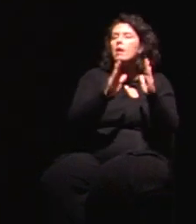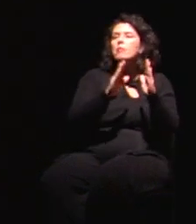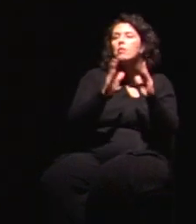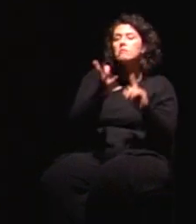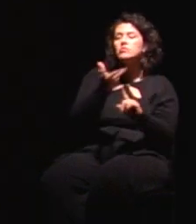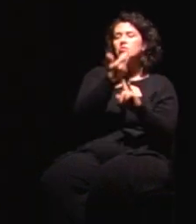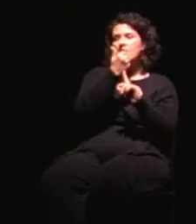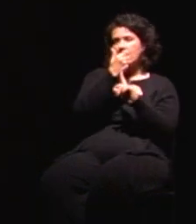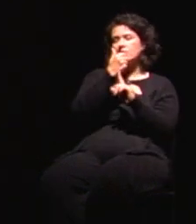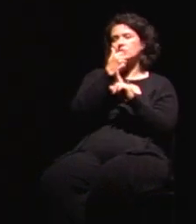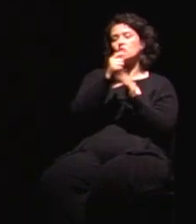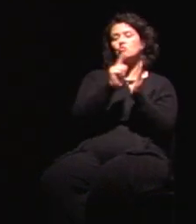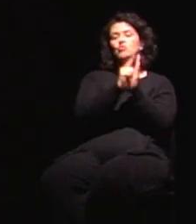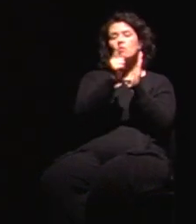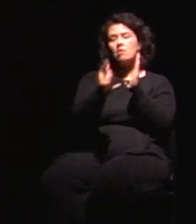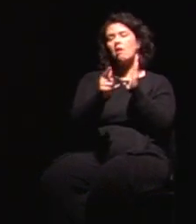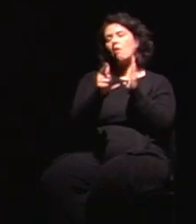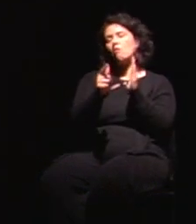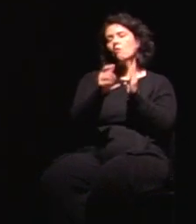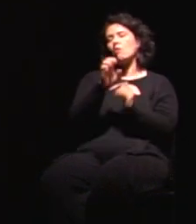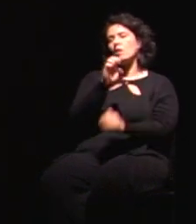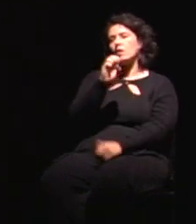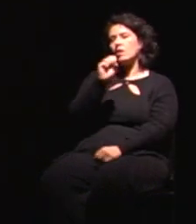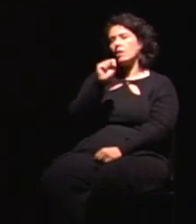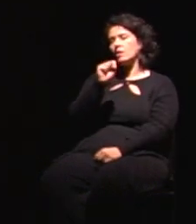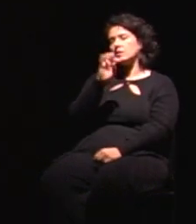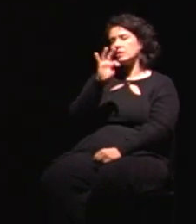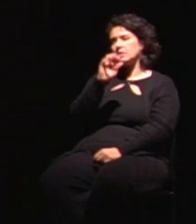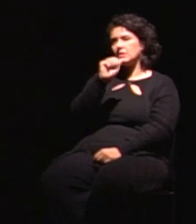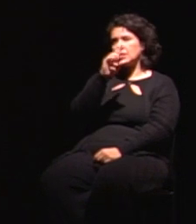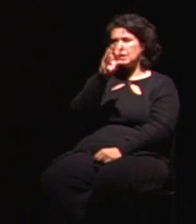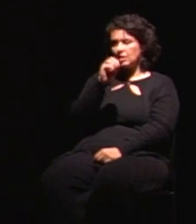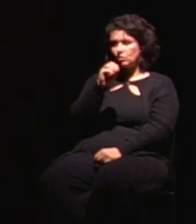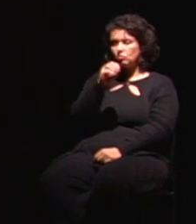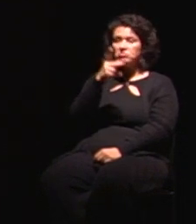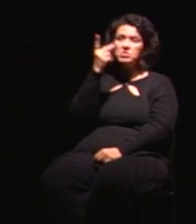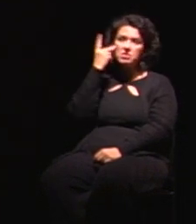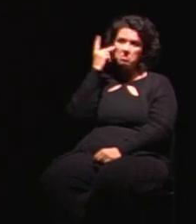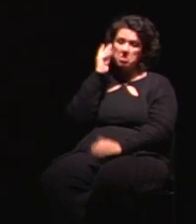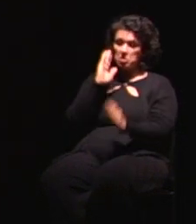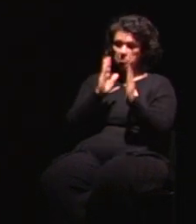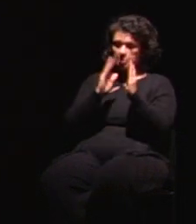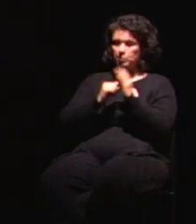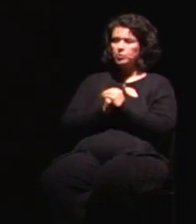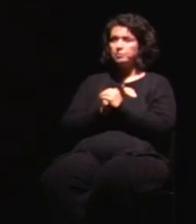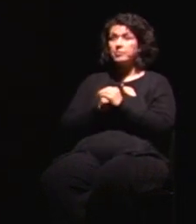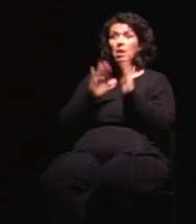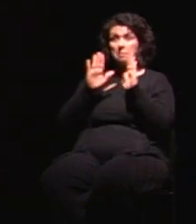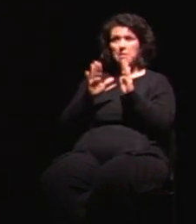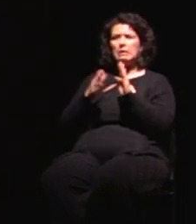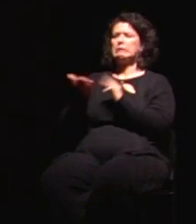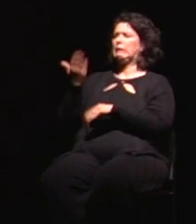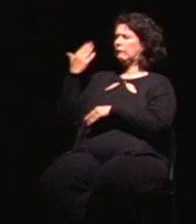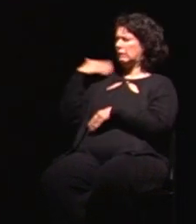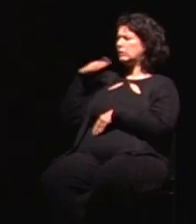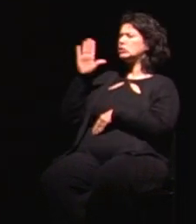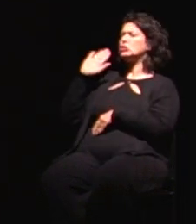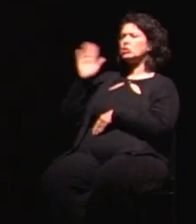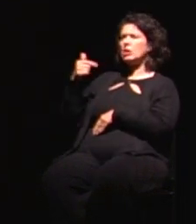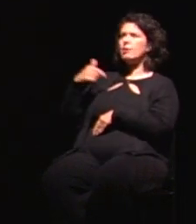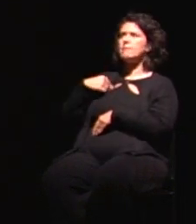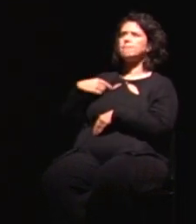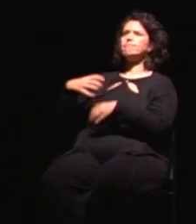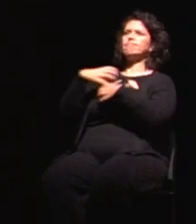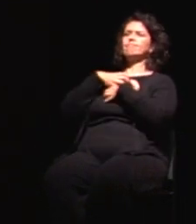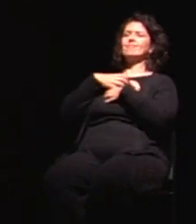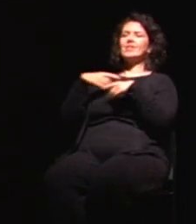antes, já estávamos afetadas, porque eu tinha feito a revista